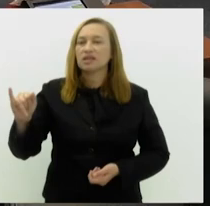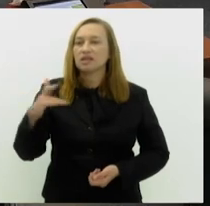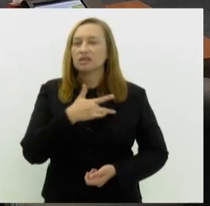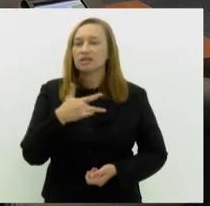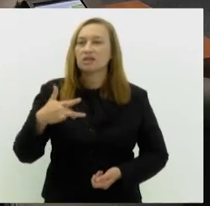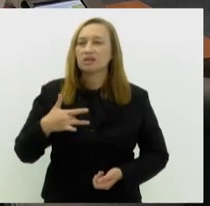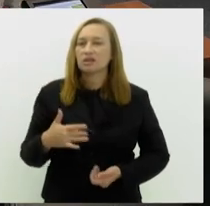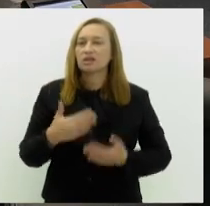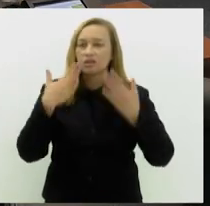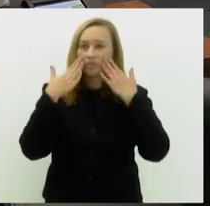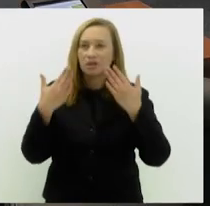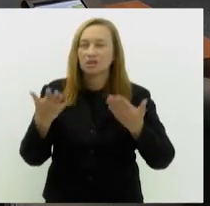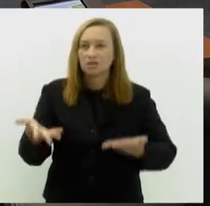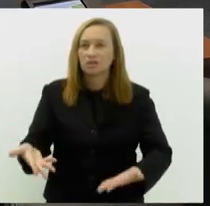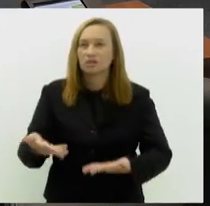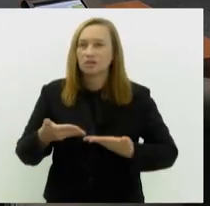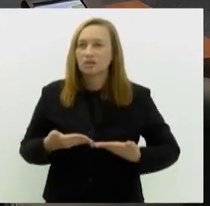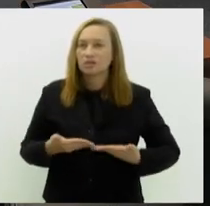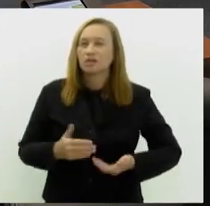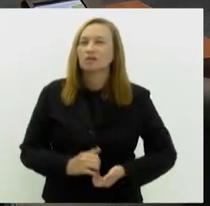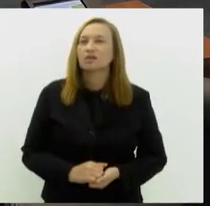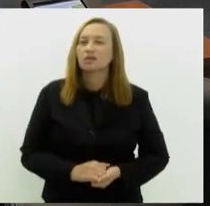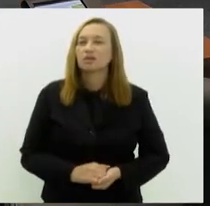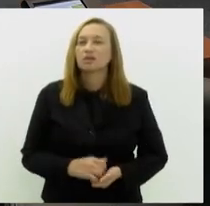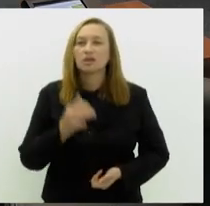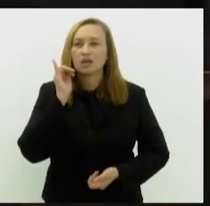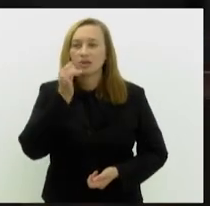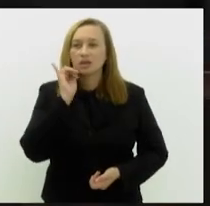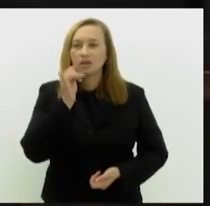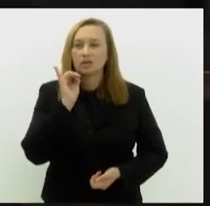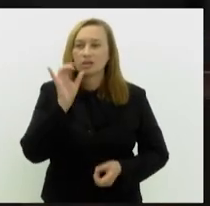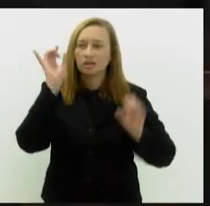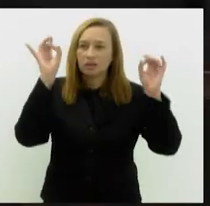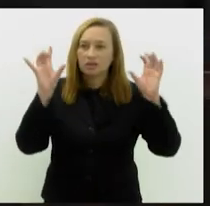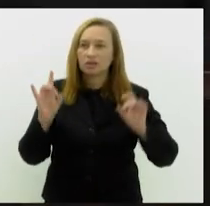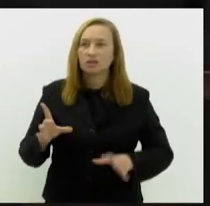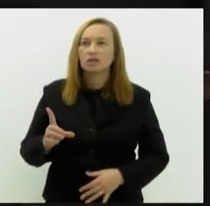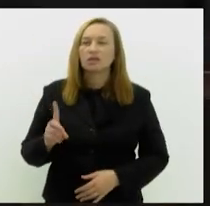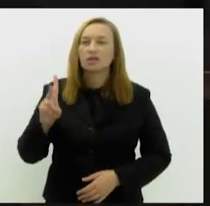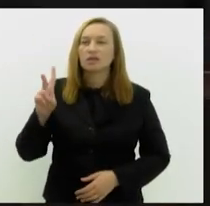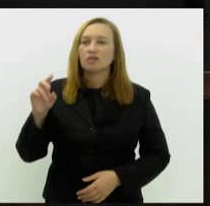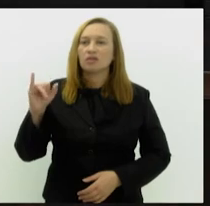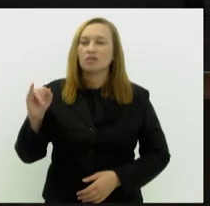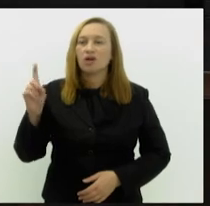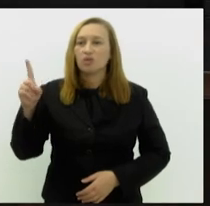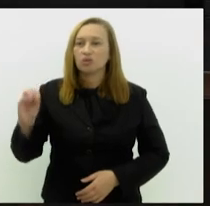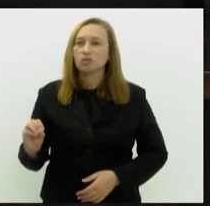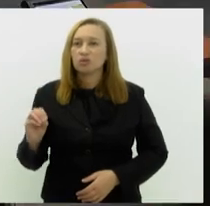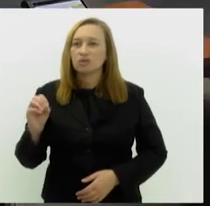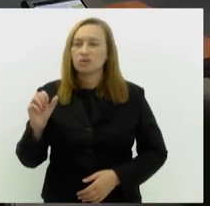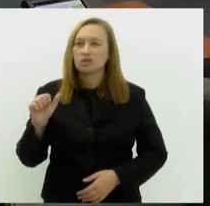A presidência designa o relator especial, deputado Valdo Ceasa.